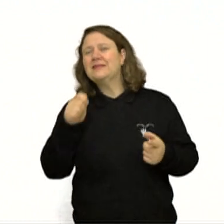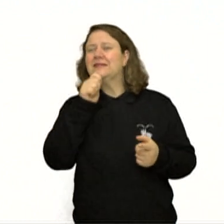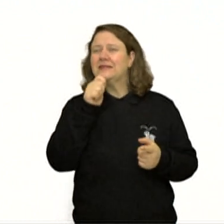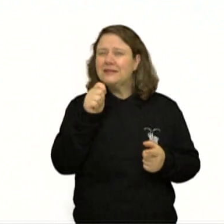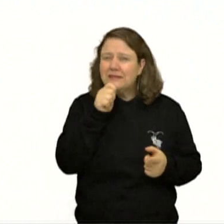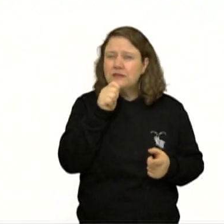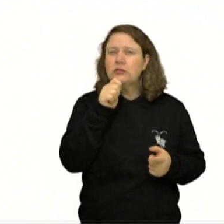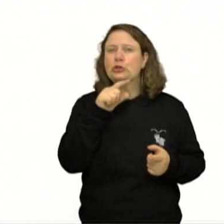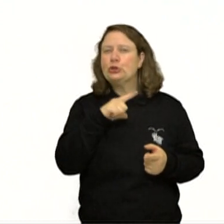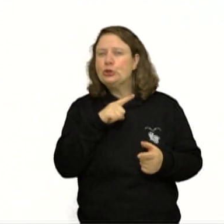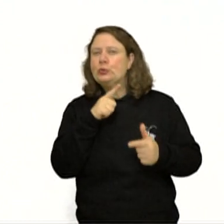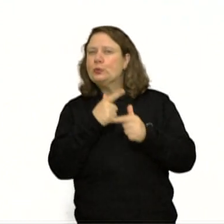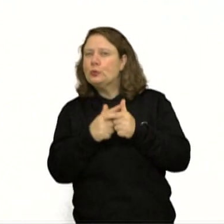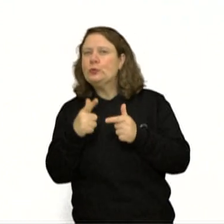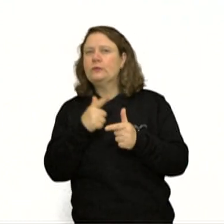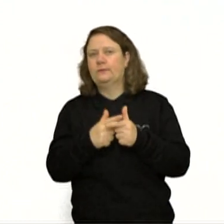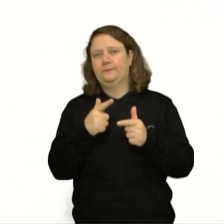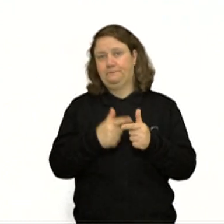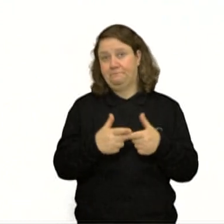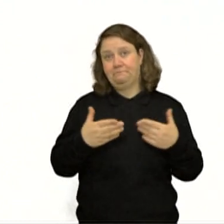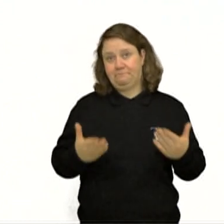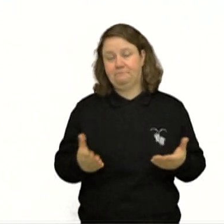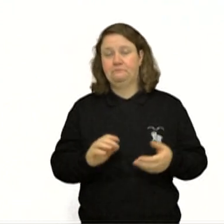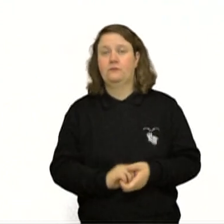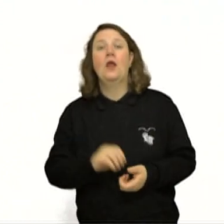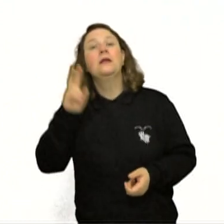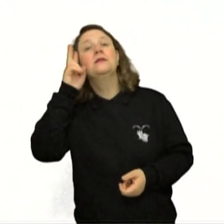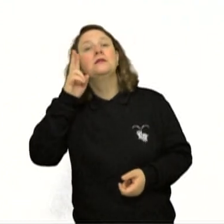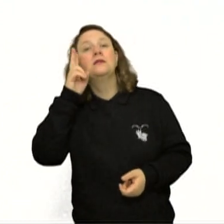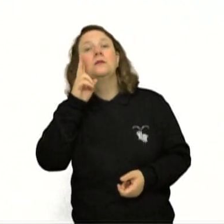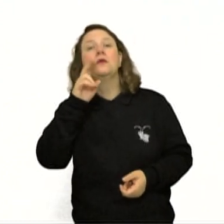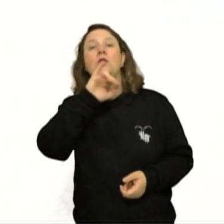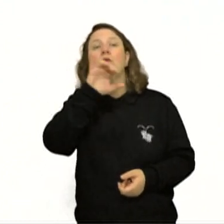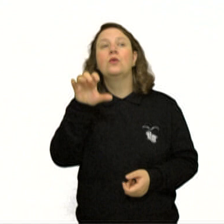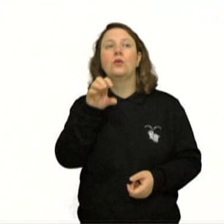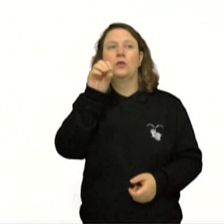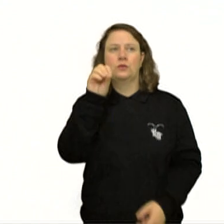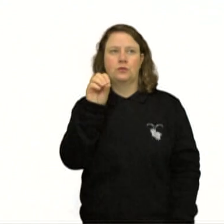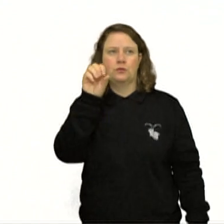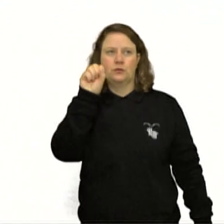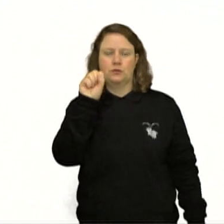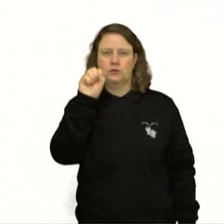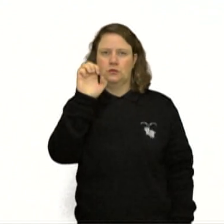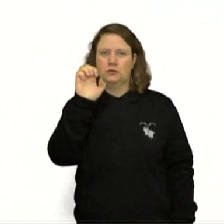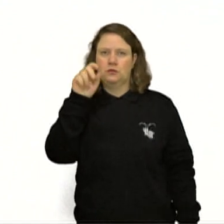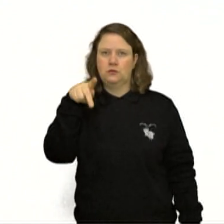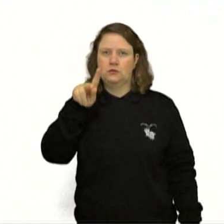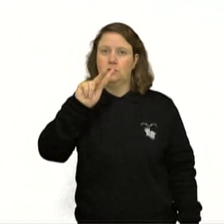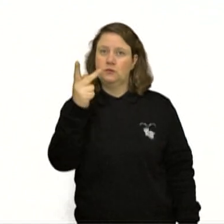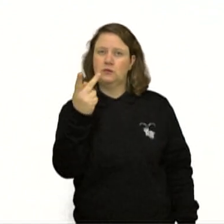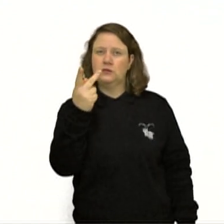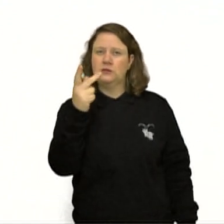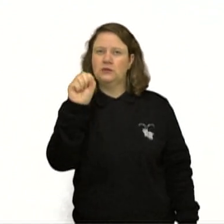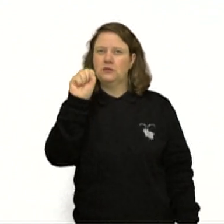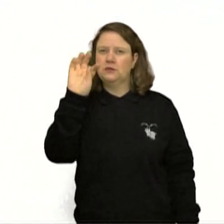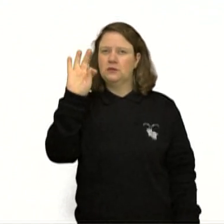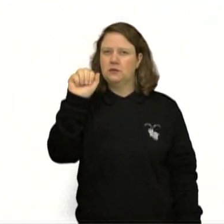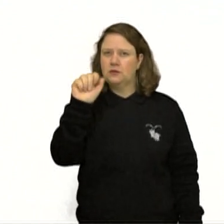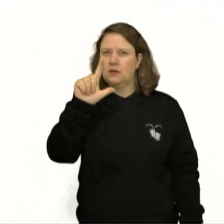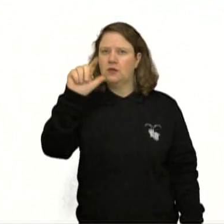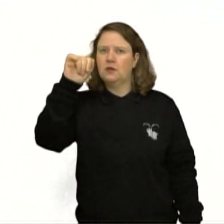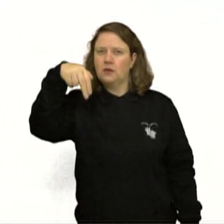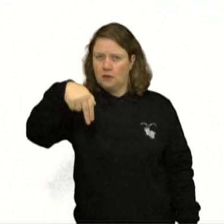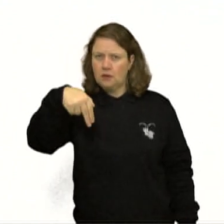houve bastante conflito. Tá? Você lembra quem foi Joseph Stalin e como se caracterizou o seu governo na